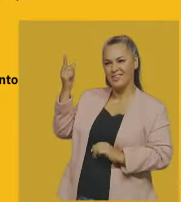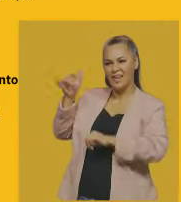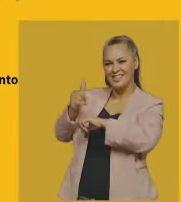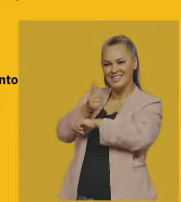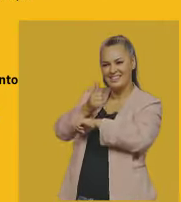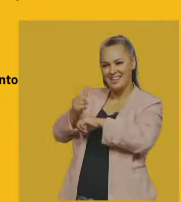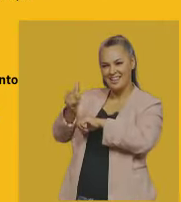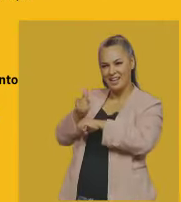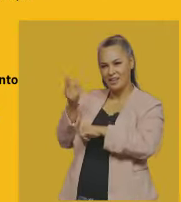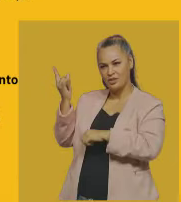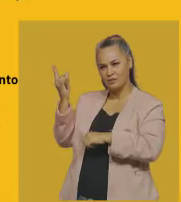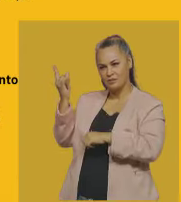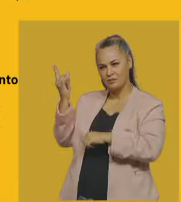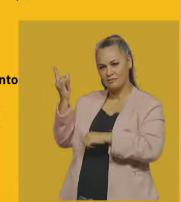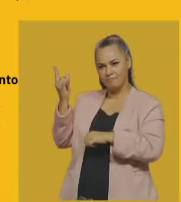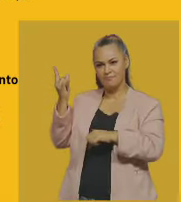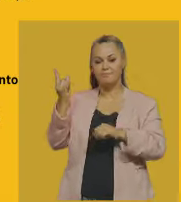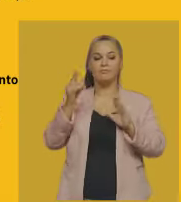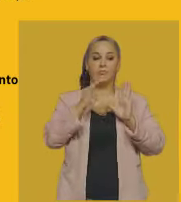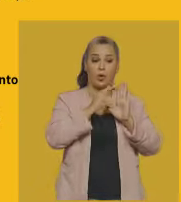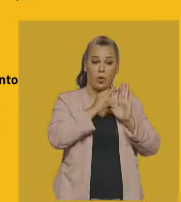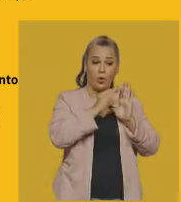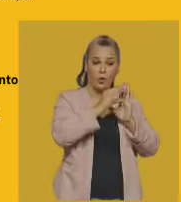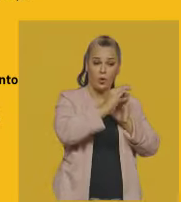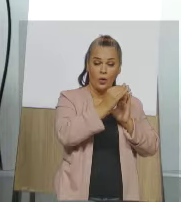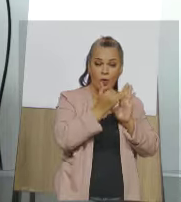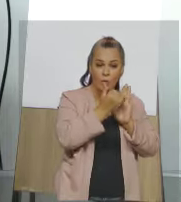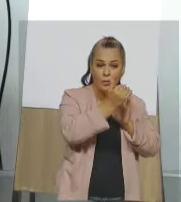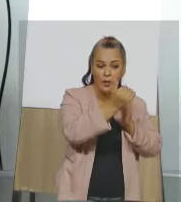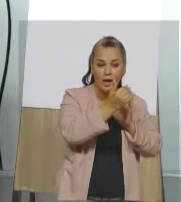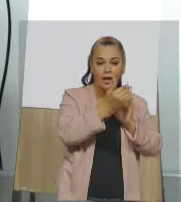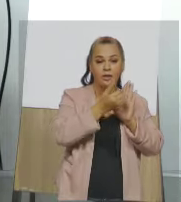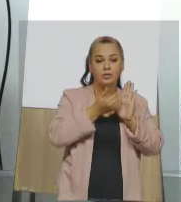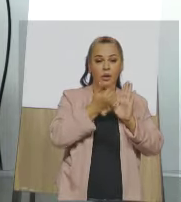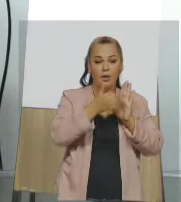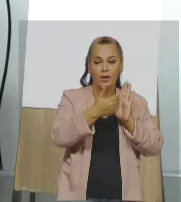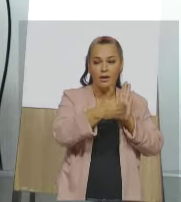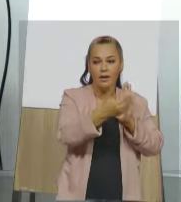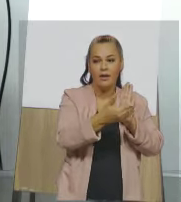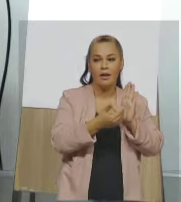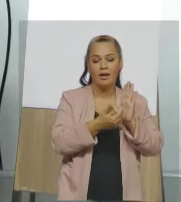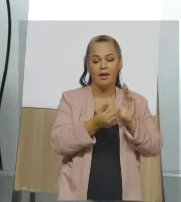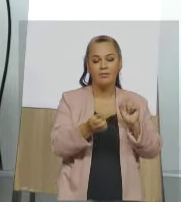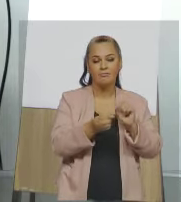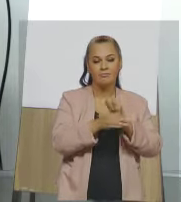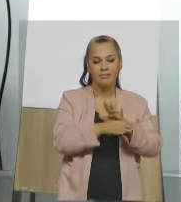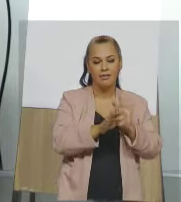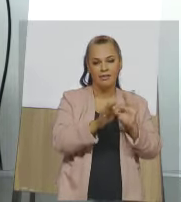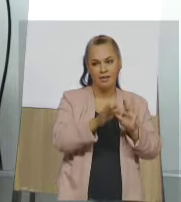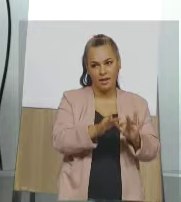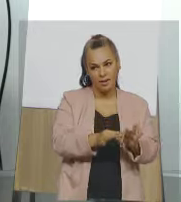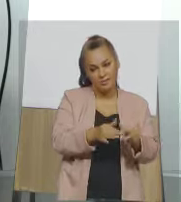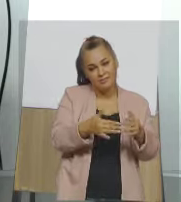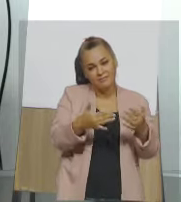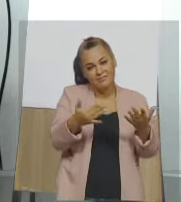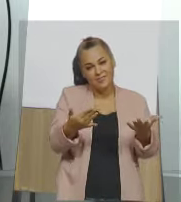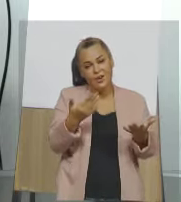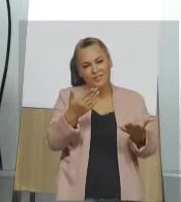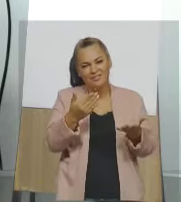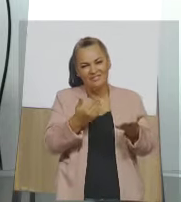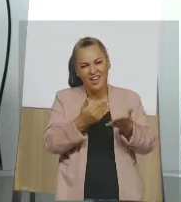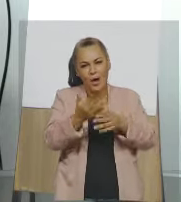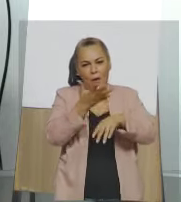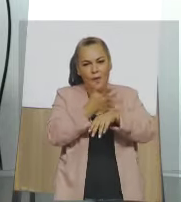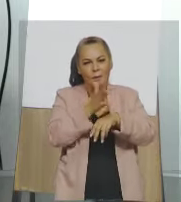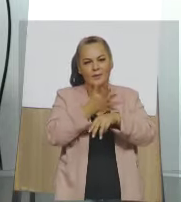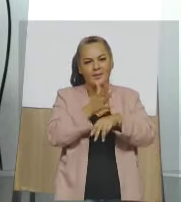dois parágrafos, que é o desenvolvimento, e depois dá uma solução. Tá legal? É assim que a gente começa a escrever e